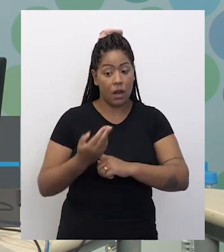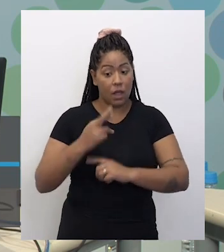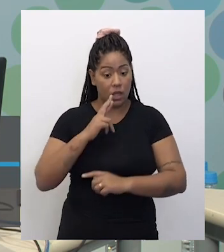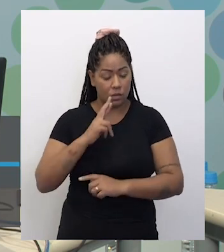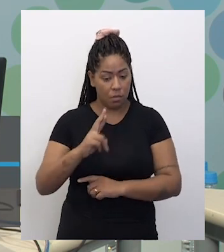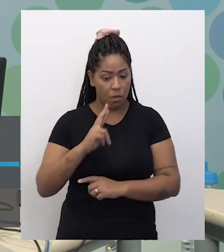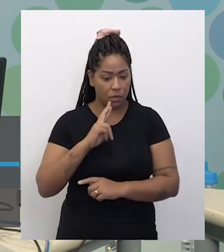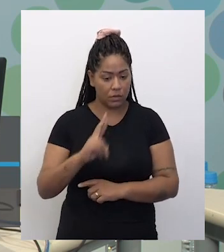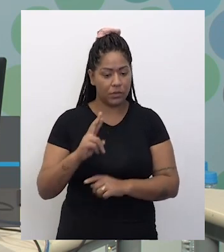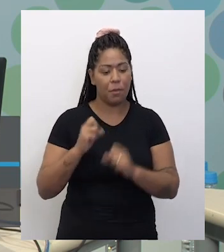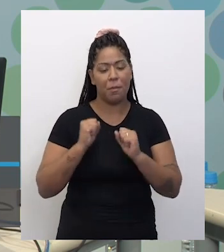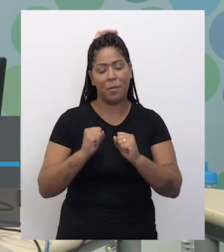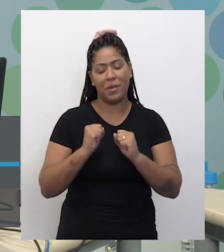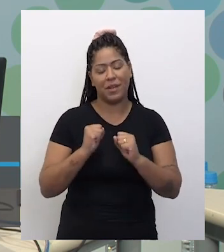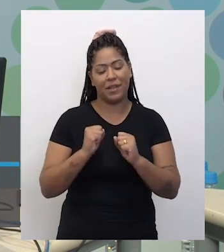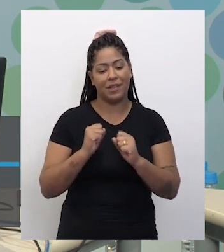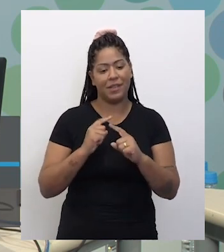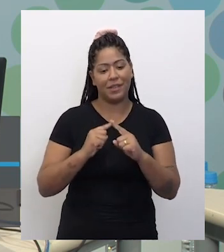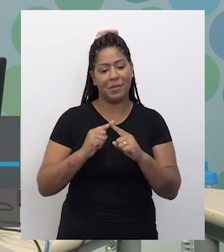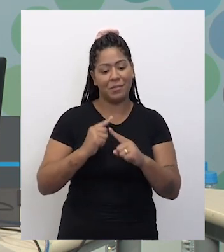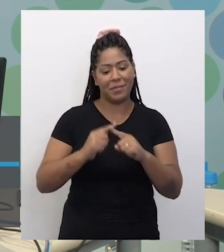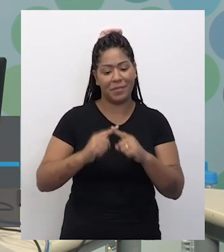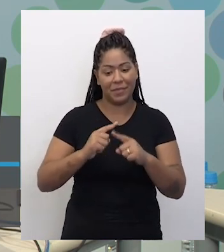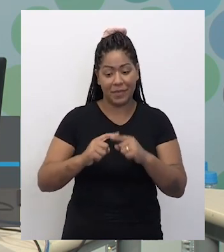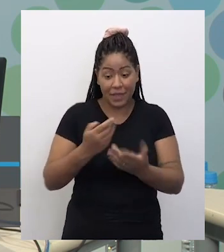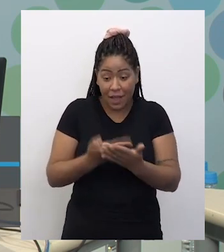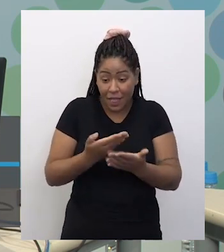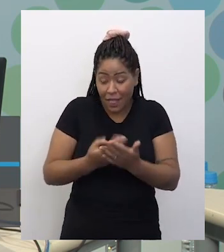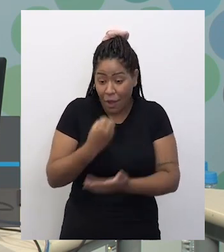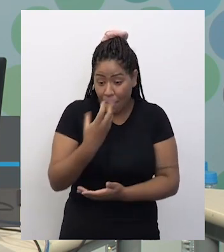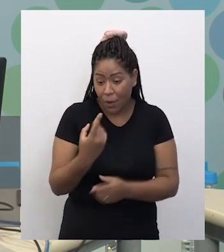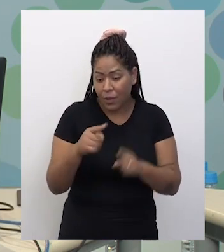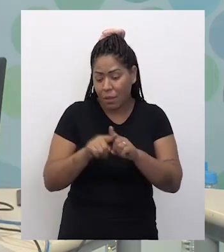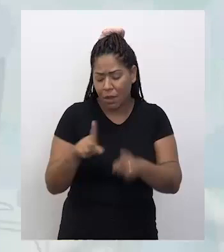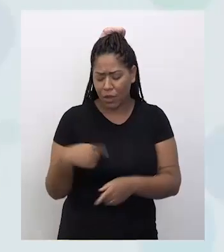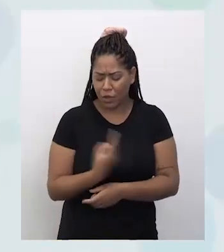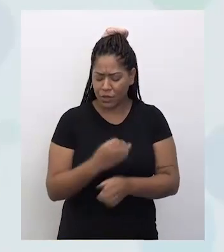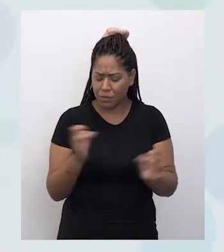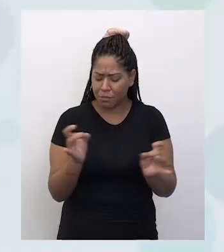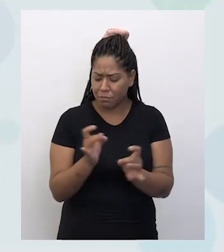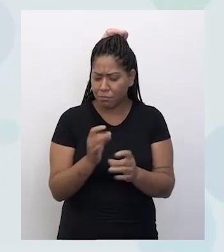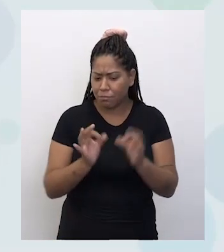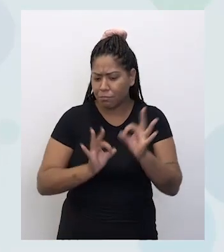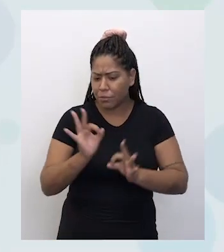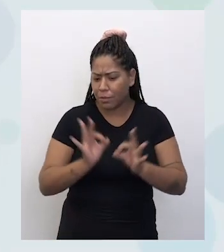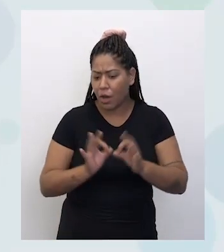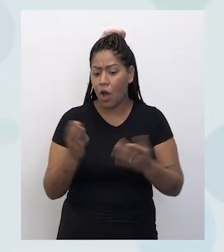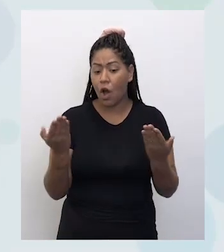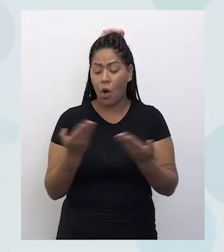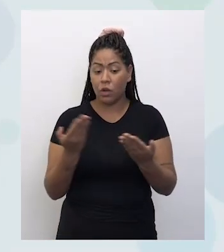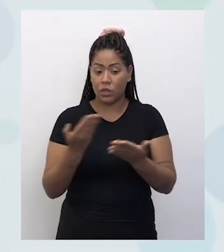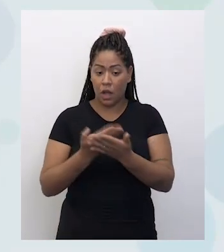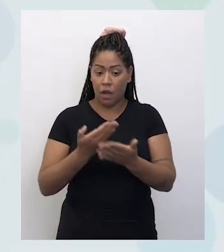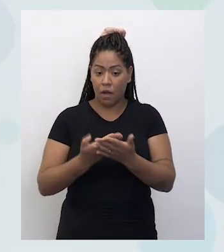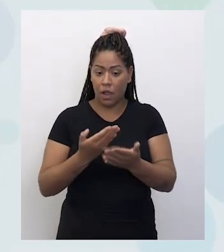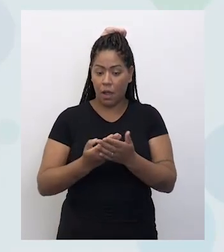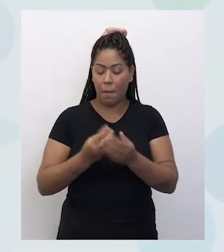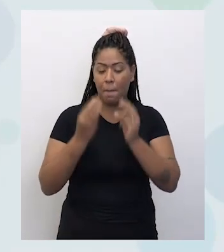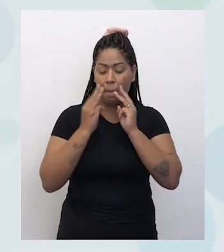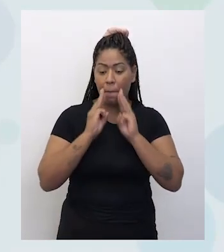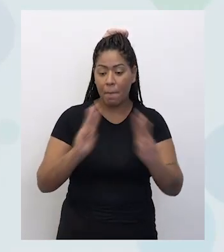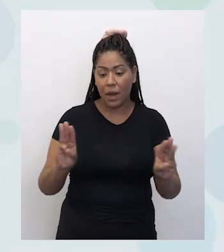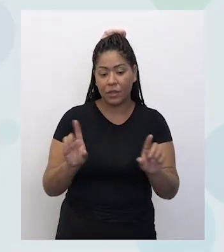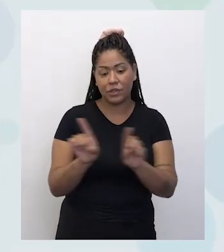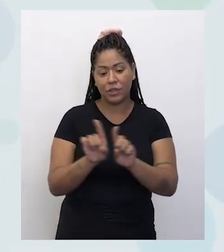está muito boa e foi preparada especialmente para eles. O tema da aula de hoje é propaganda ou marketing? Essa pergunta aí que